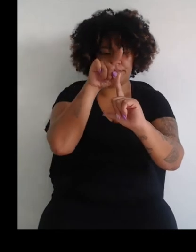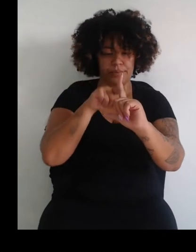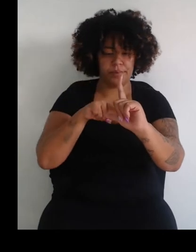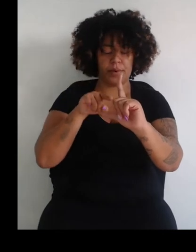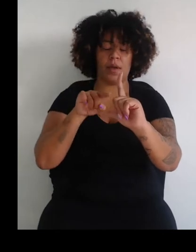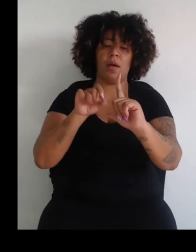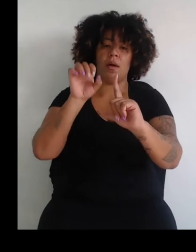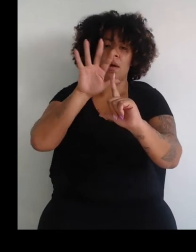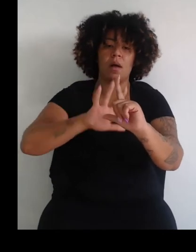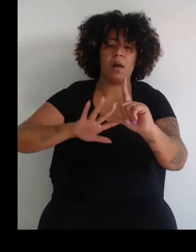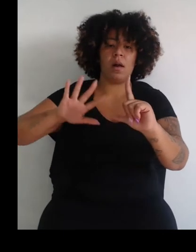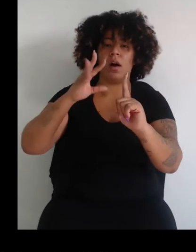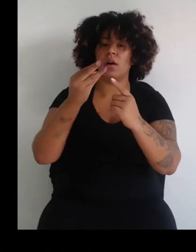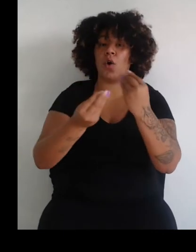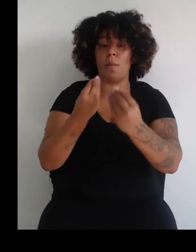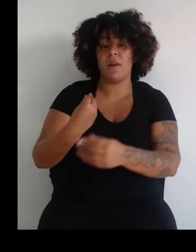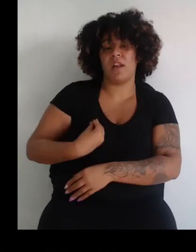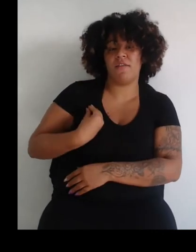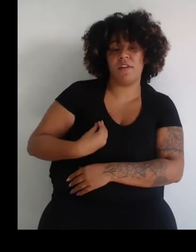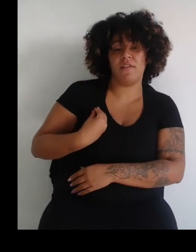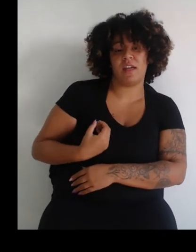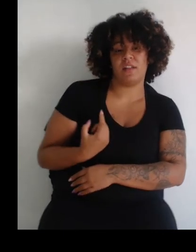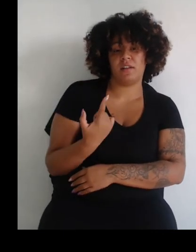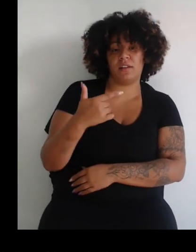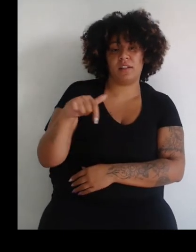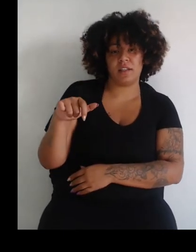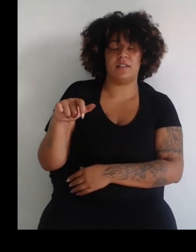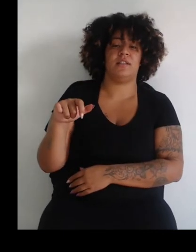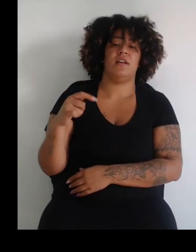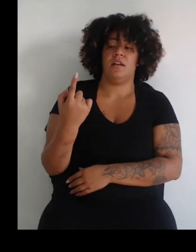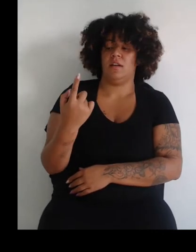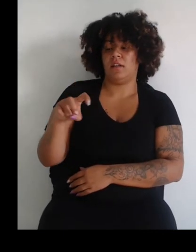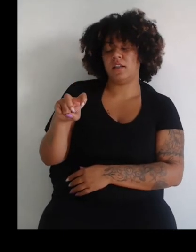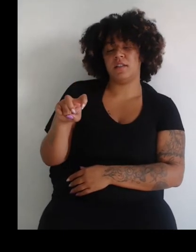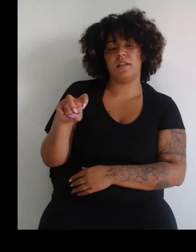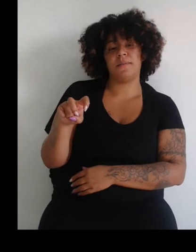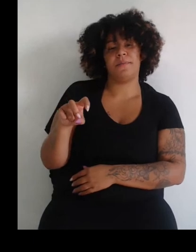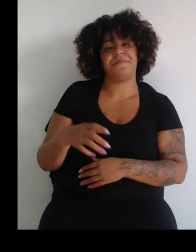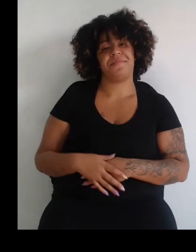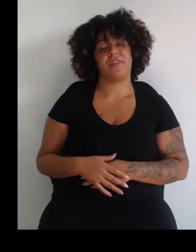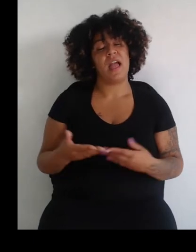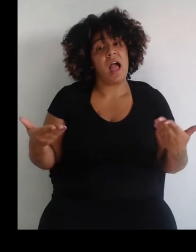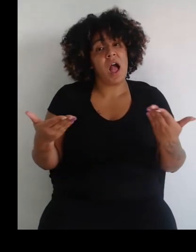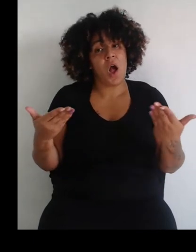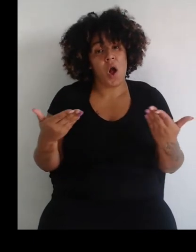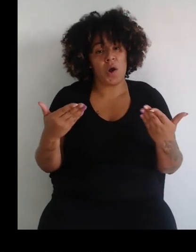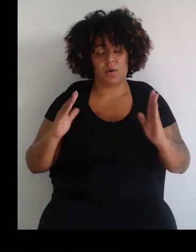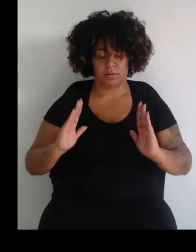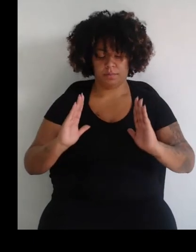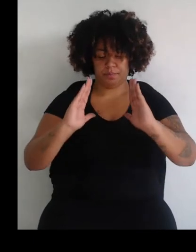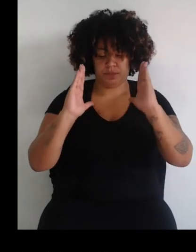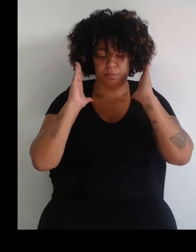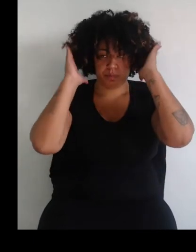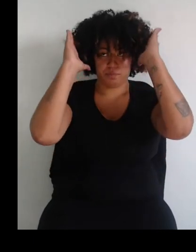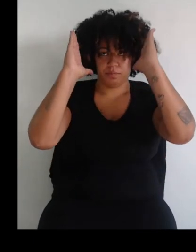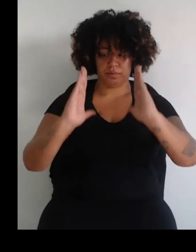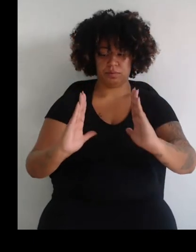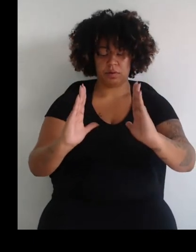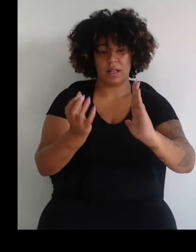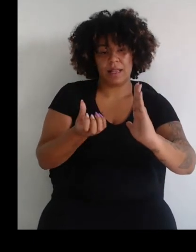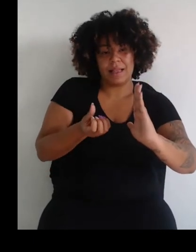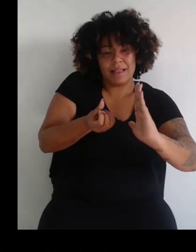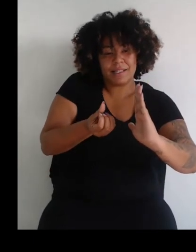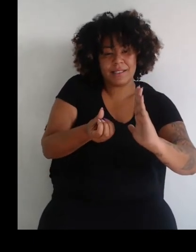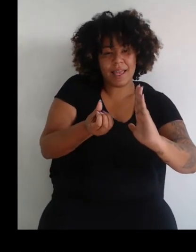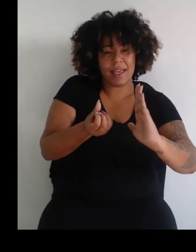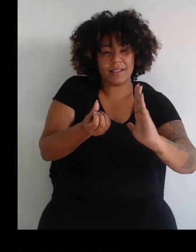bacon 15 anos depois embora a cabeça 6 Esteja incluída dentro de uma estrutura retangular que